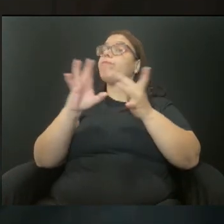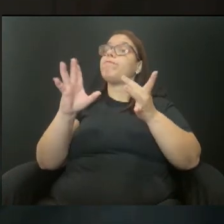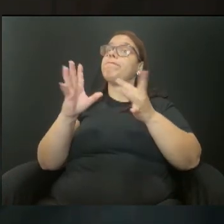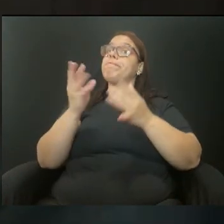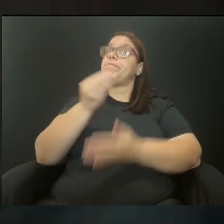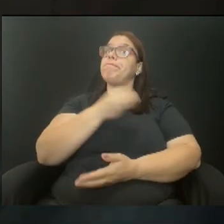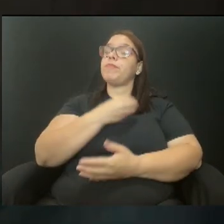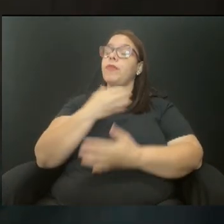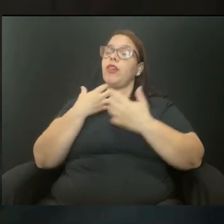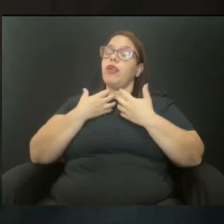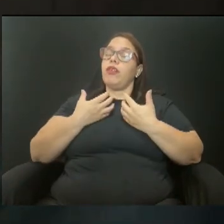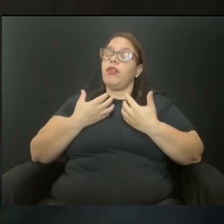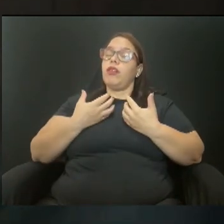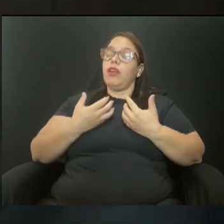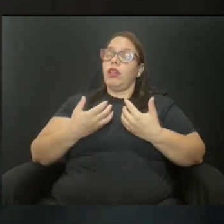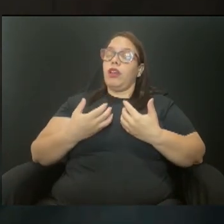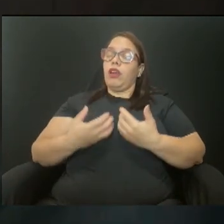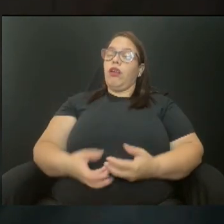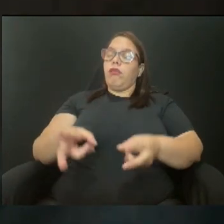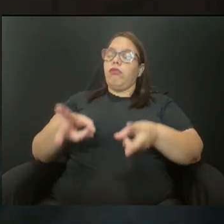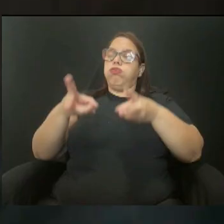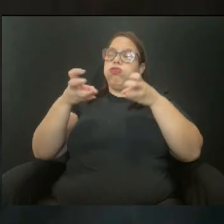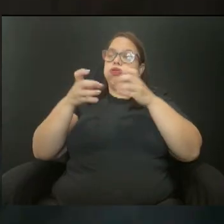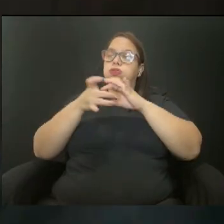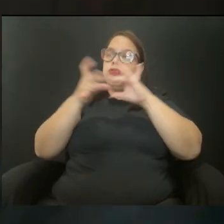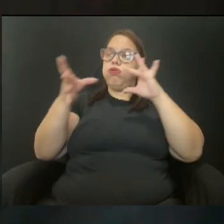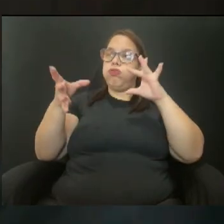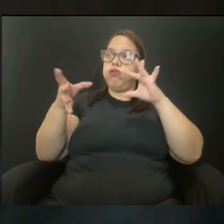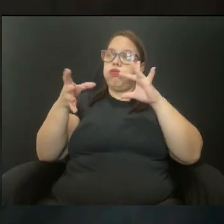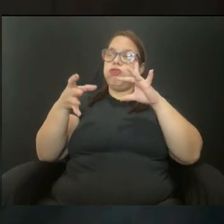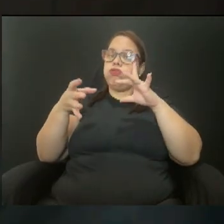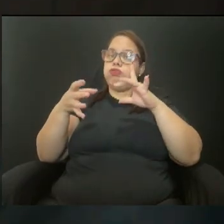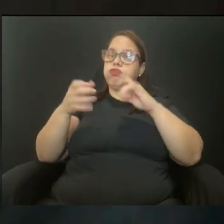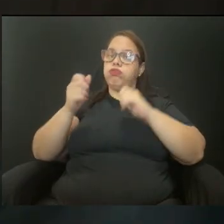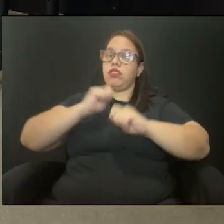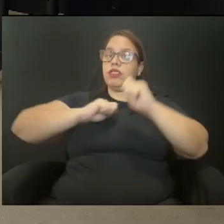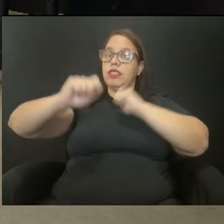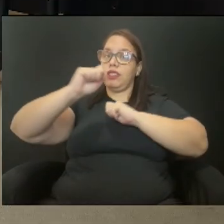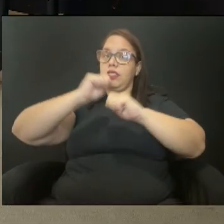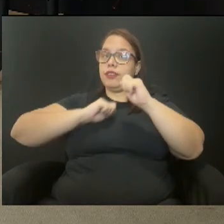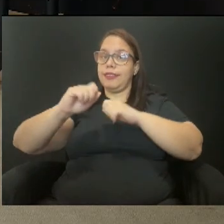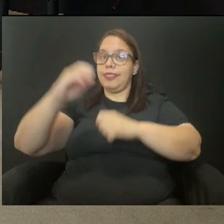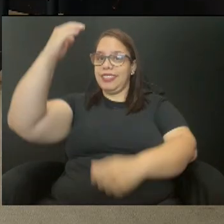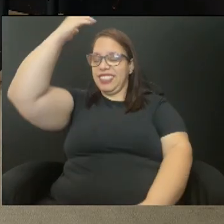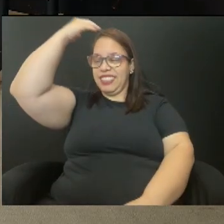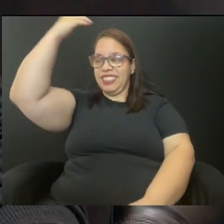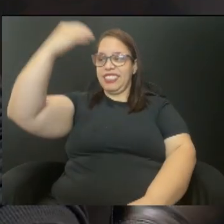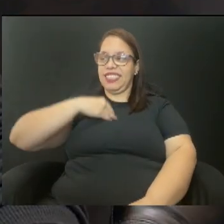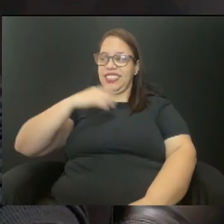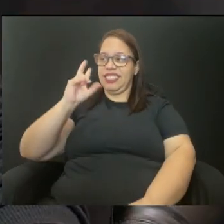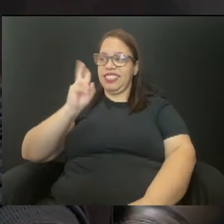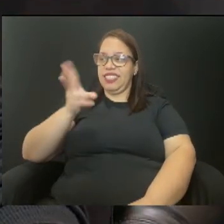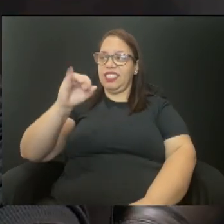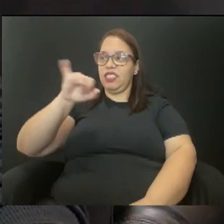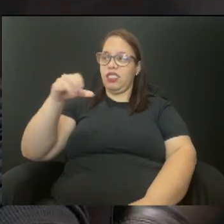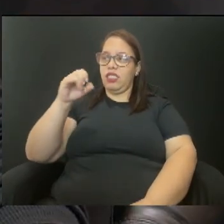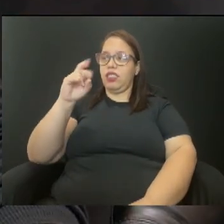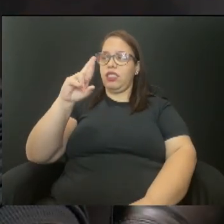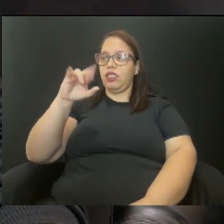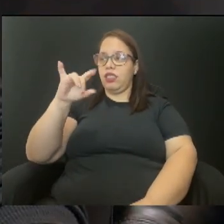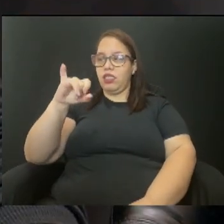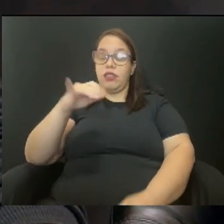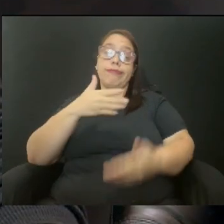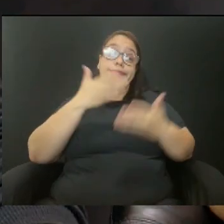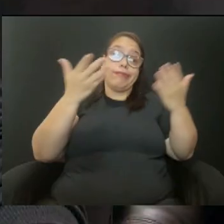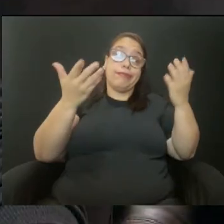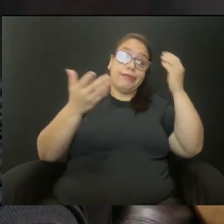Como perceber quando a liberdade virou ansiedade e culpa constante, Jordi? Tá, boa pergunta.